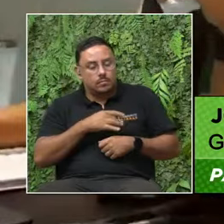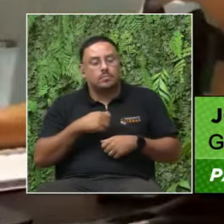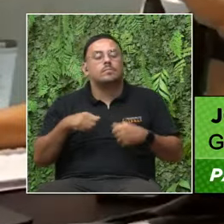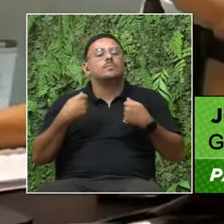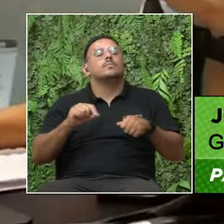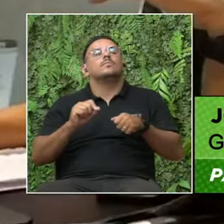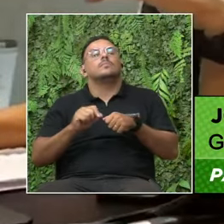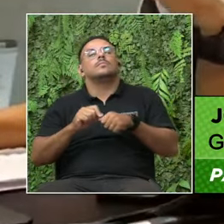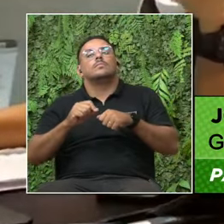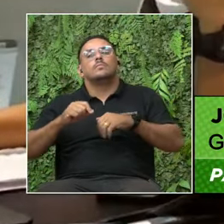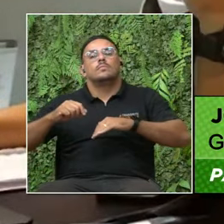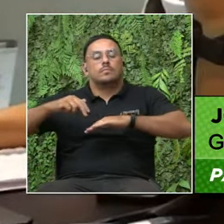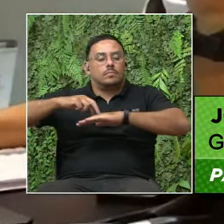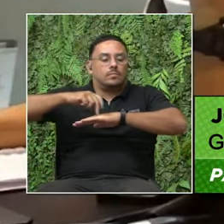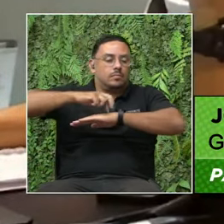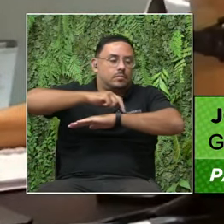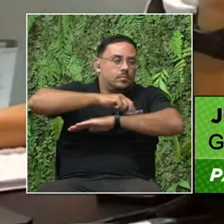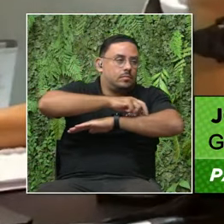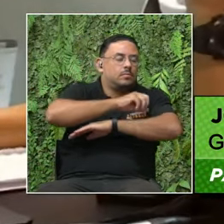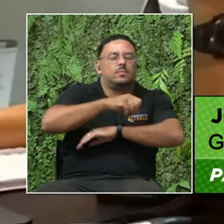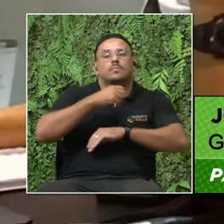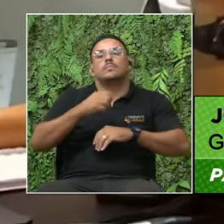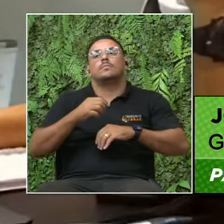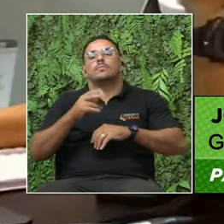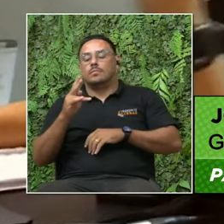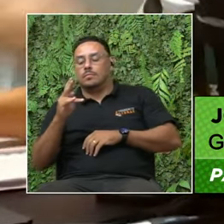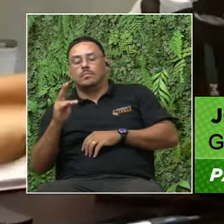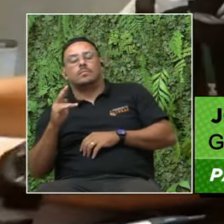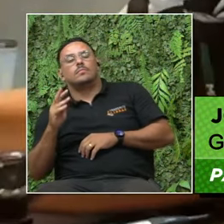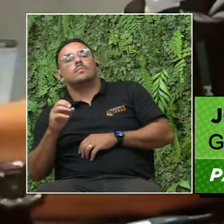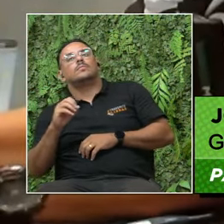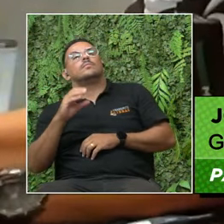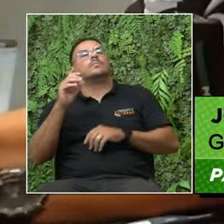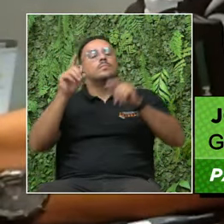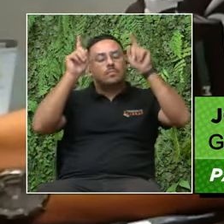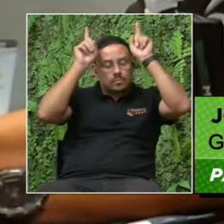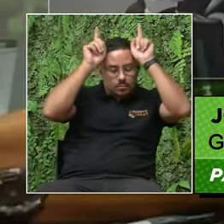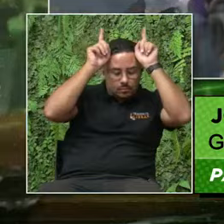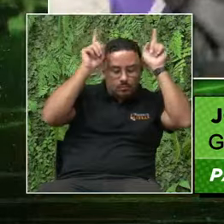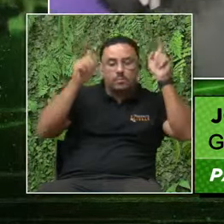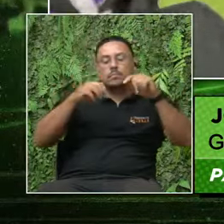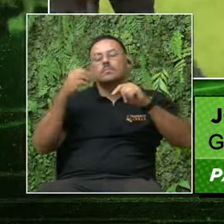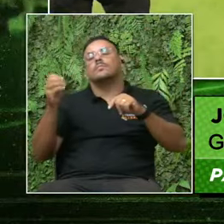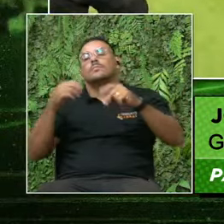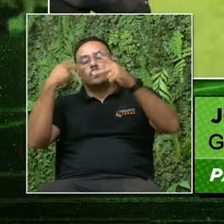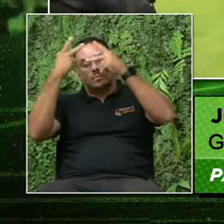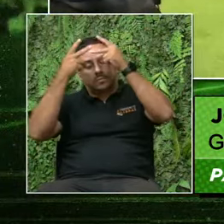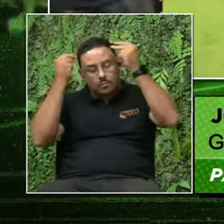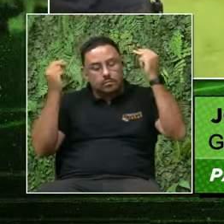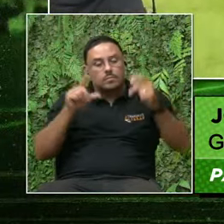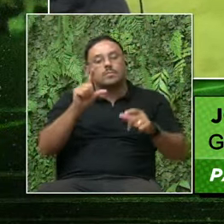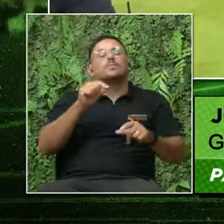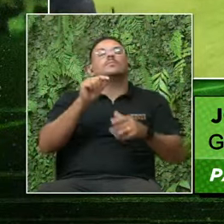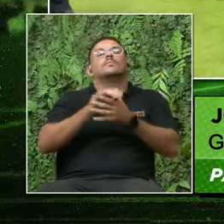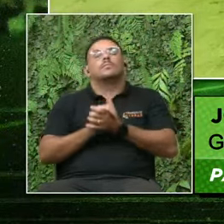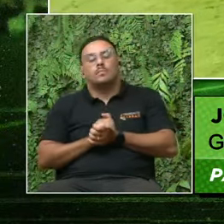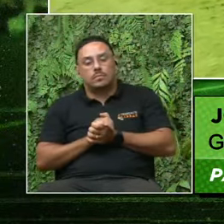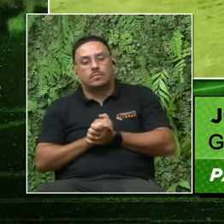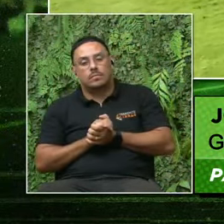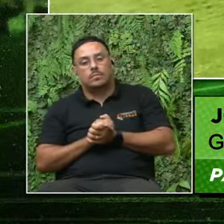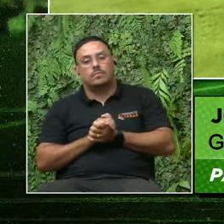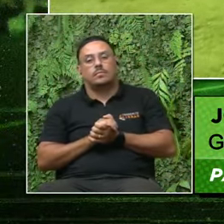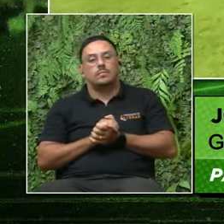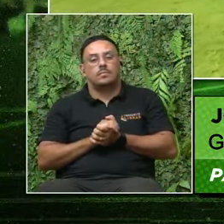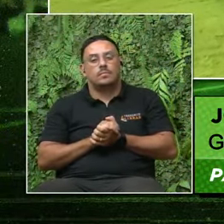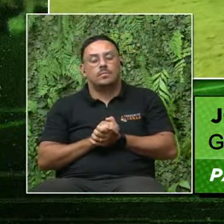vai ter que desfilar ou de noivinha danada ou de capetinha ou de enfermeira escolhe uma fantasia heróico para